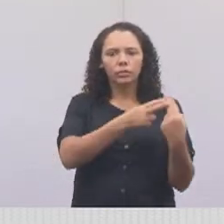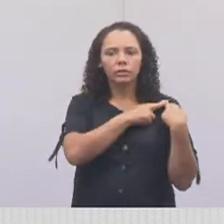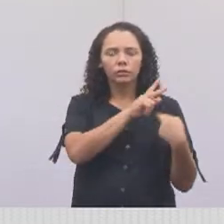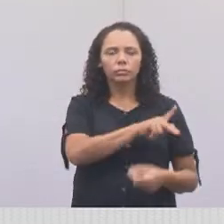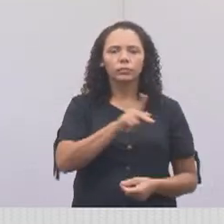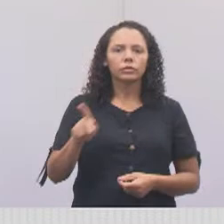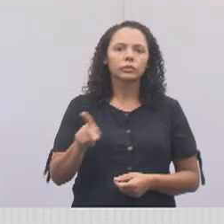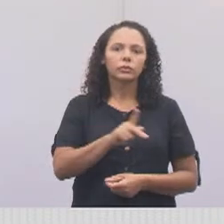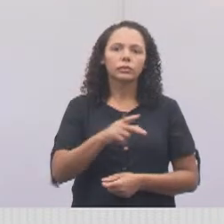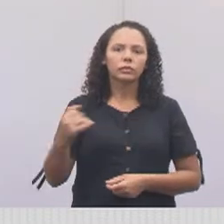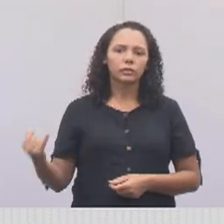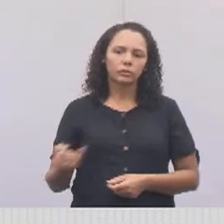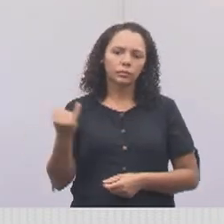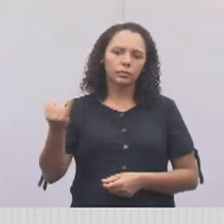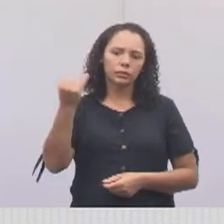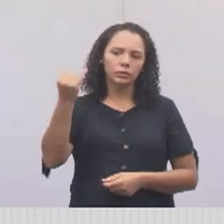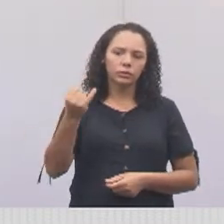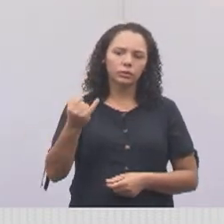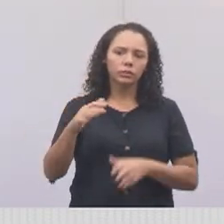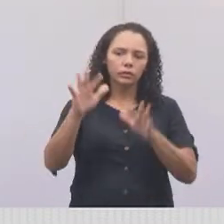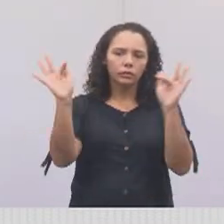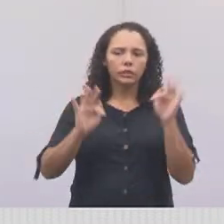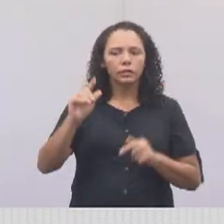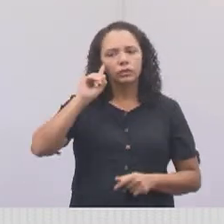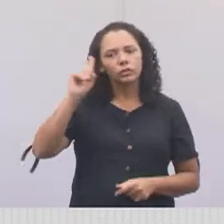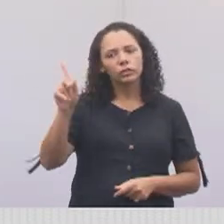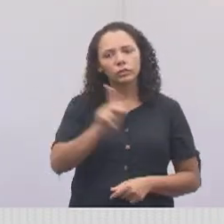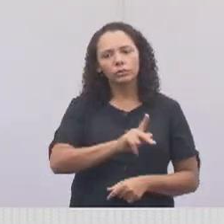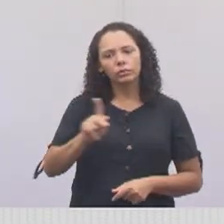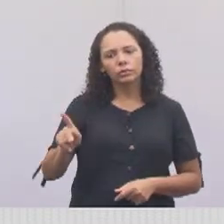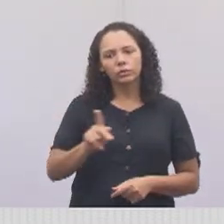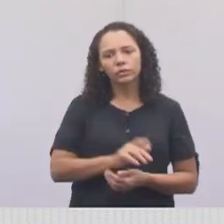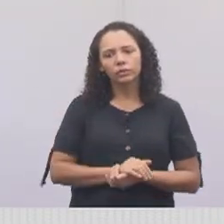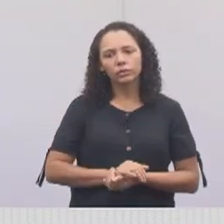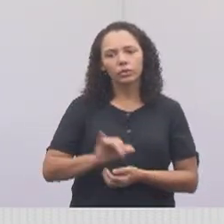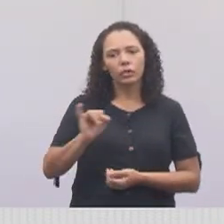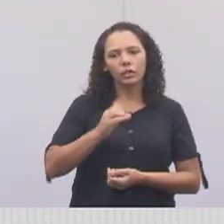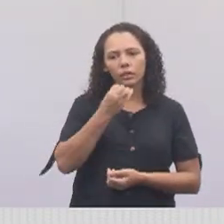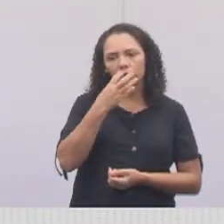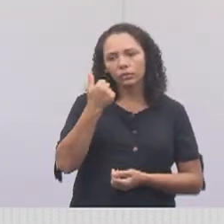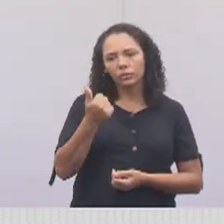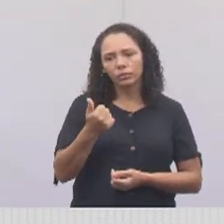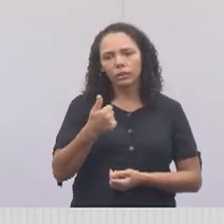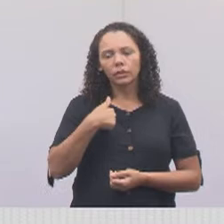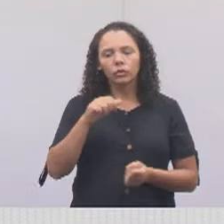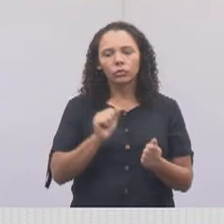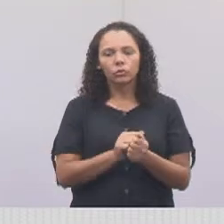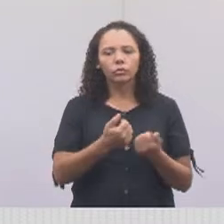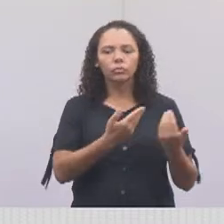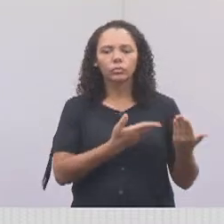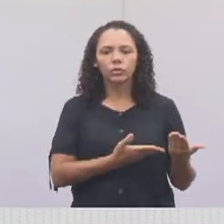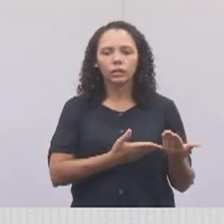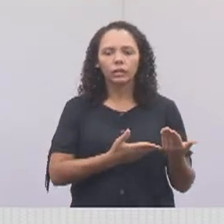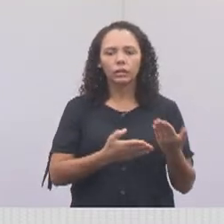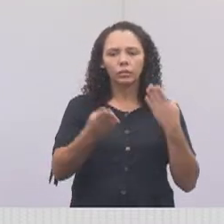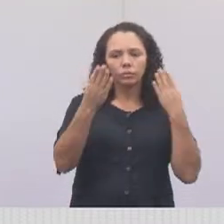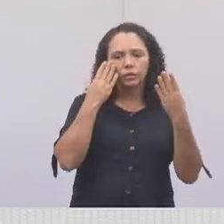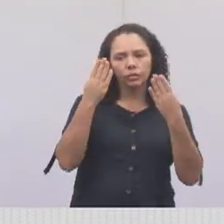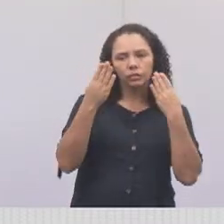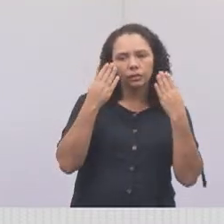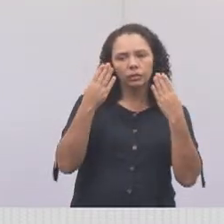é fundamental nesse processo. Feliz Dia dos Professores! Olá, pessoal, tudo bem? Estou com a Rosiane Machuca, psicóloga